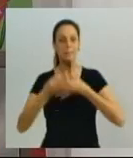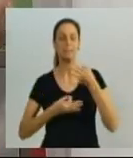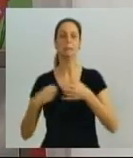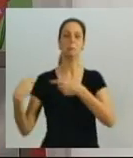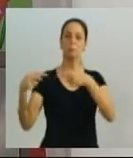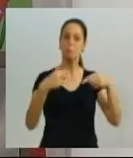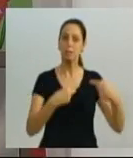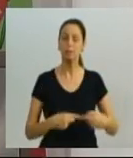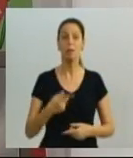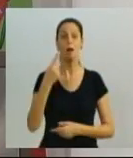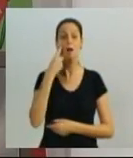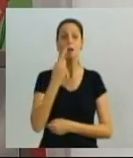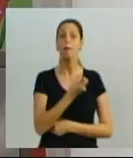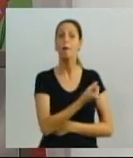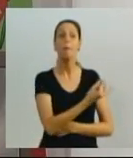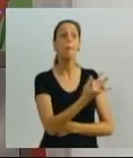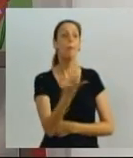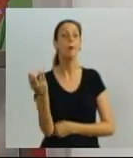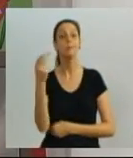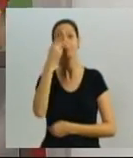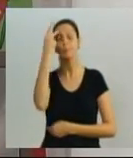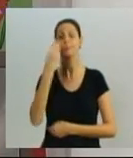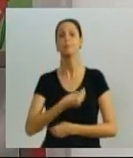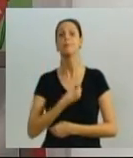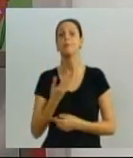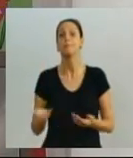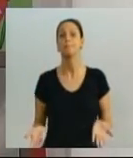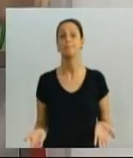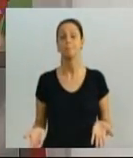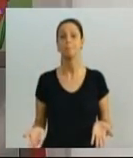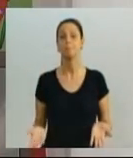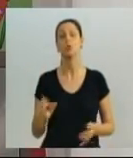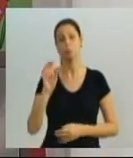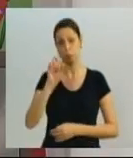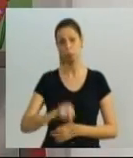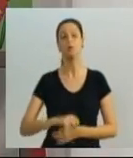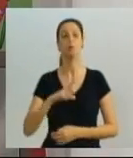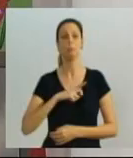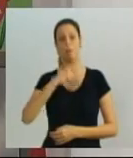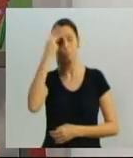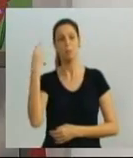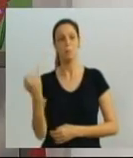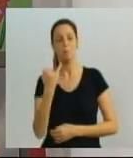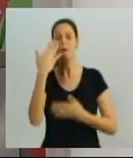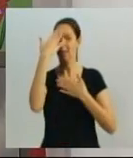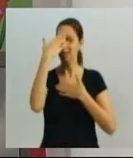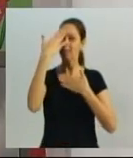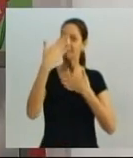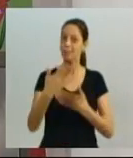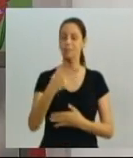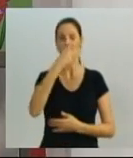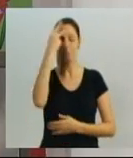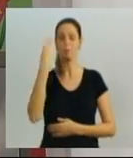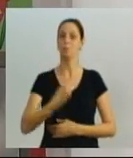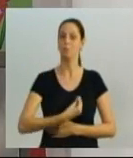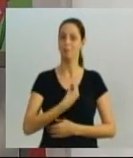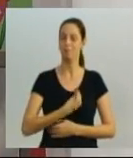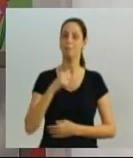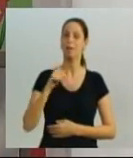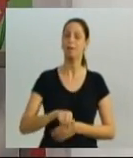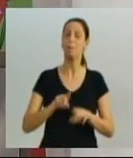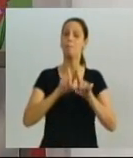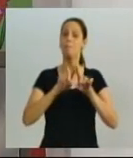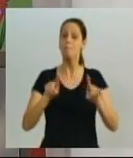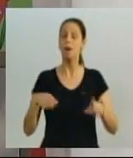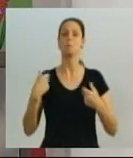olha quantas pessoas que estão aqui hoje presentes, pessoas importantes que estão aqui presentes, até agradeço quem veio prestigiar, mas